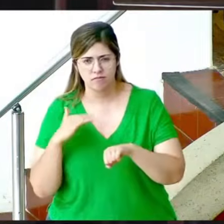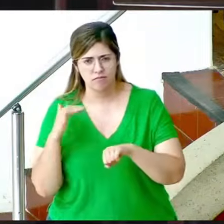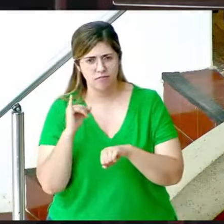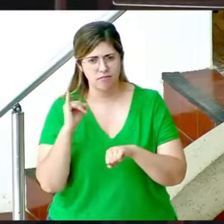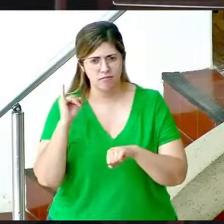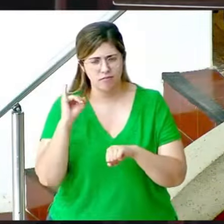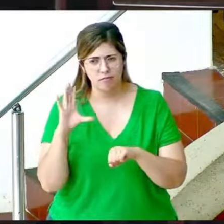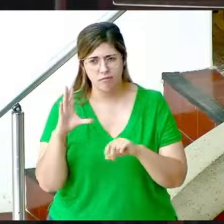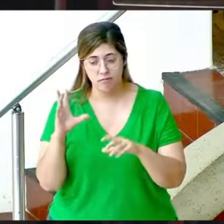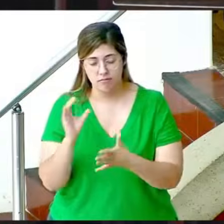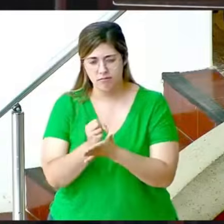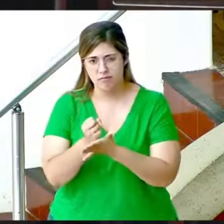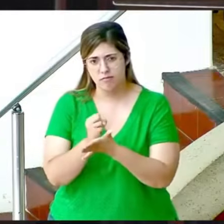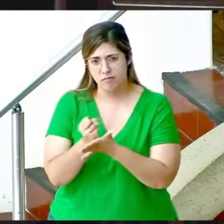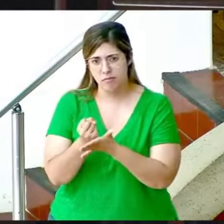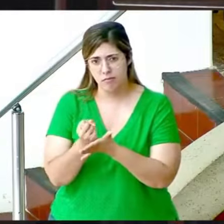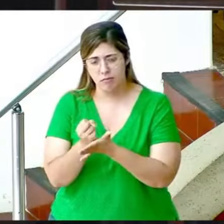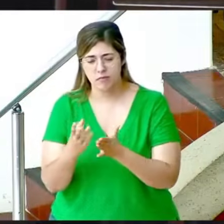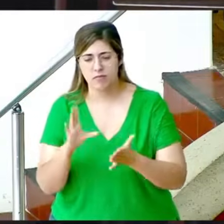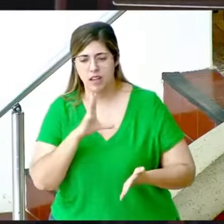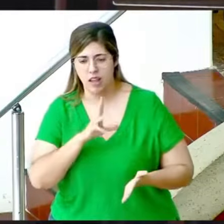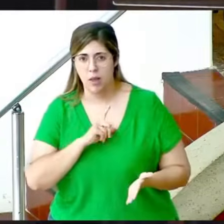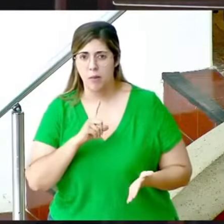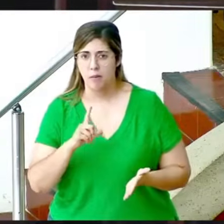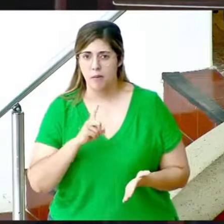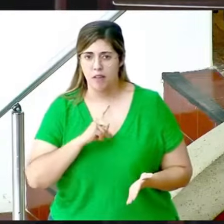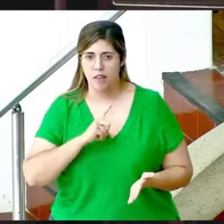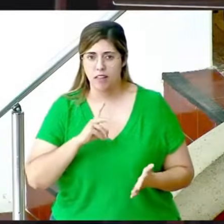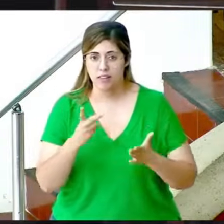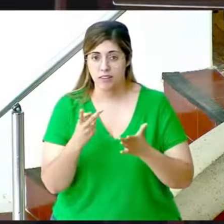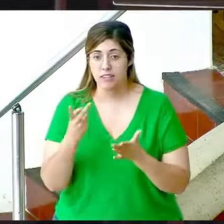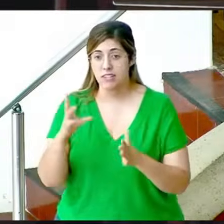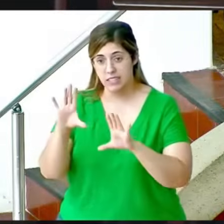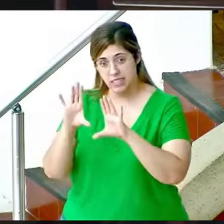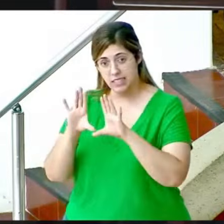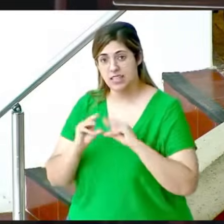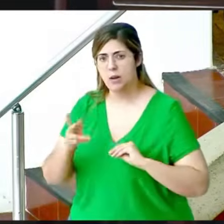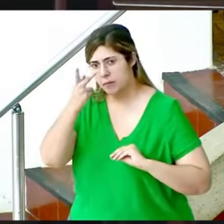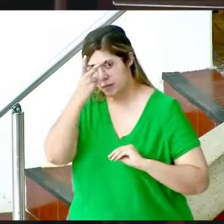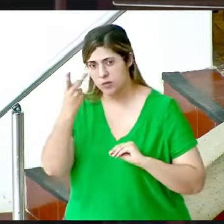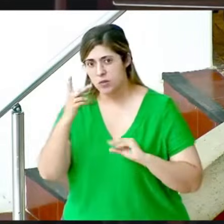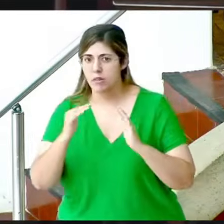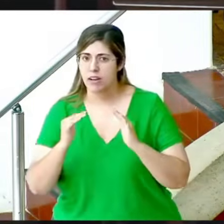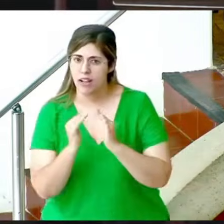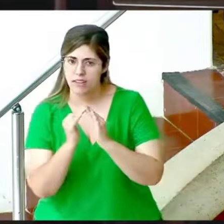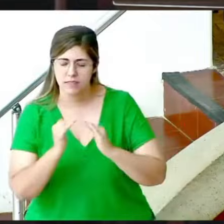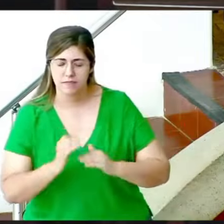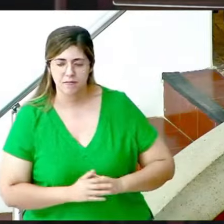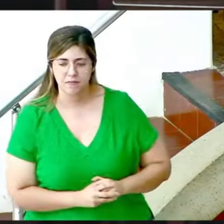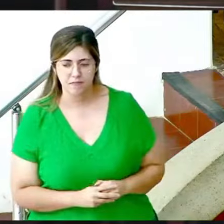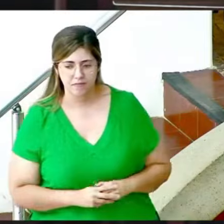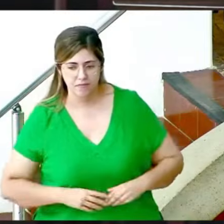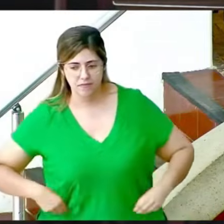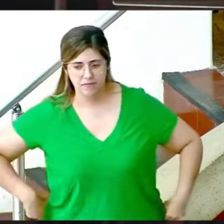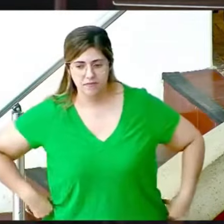e hospitalidade. Se você gosta de folhear a Bíblia, você vai me seguir agora. Eu vou dizer uma referência, você pode procurar, eu vou comentar alguma